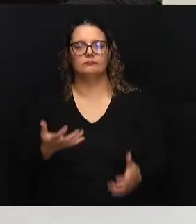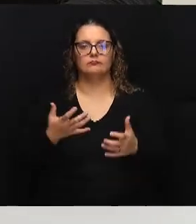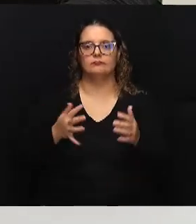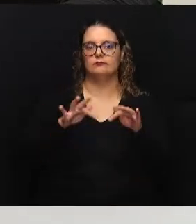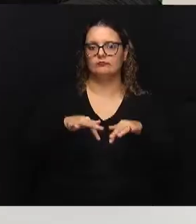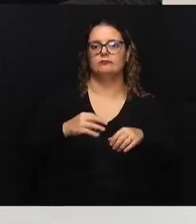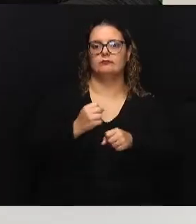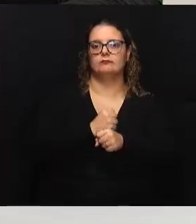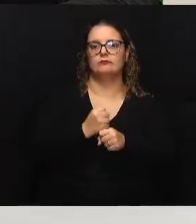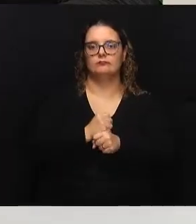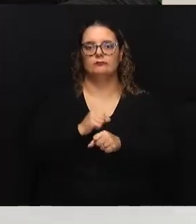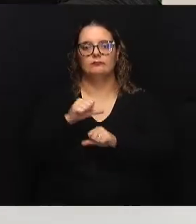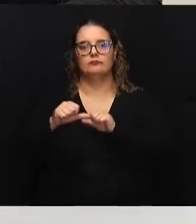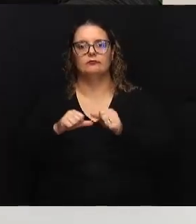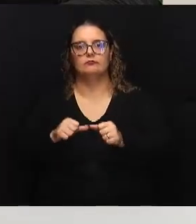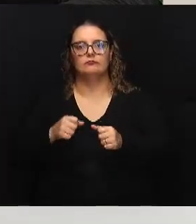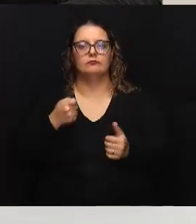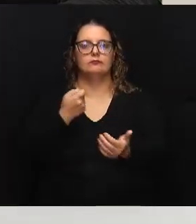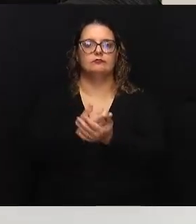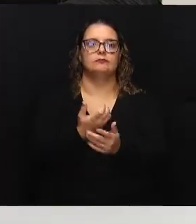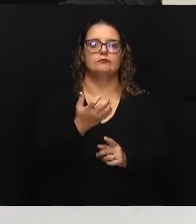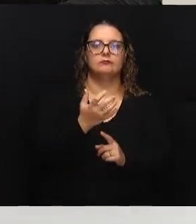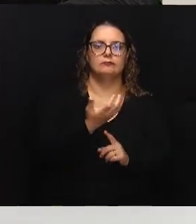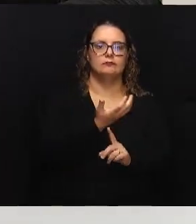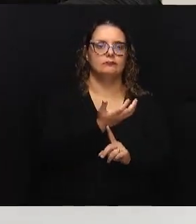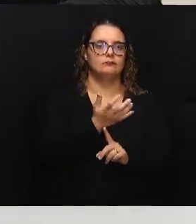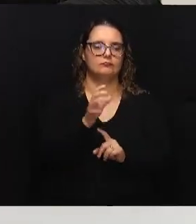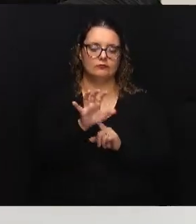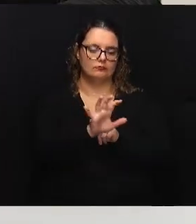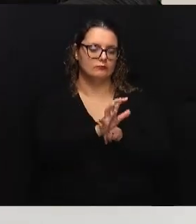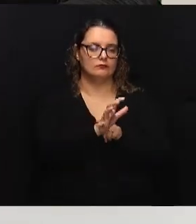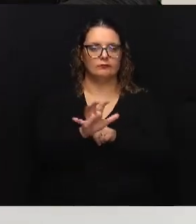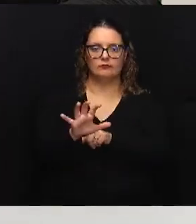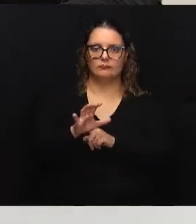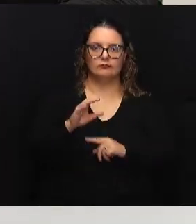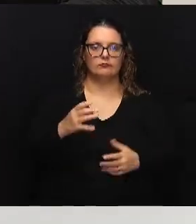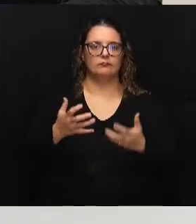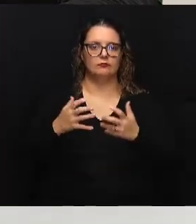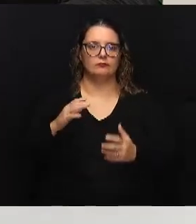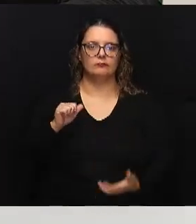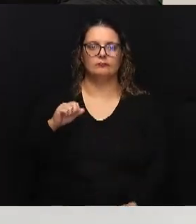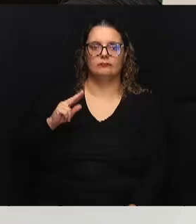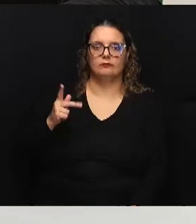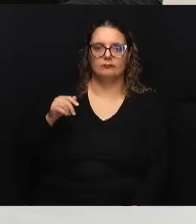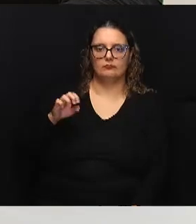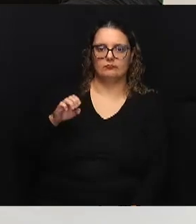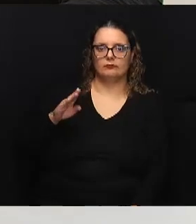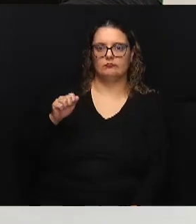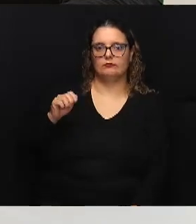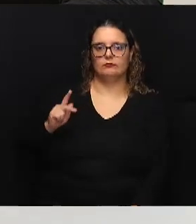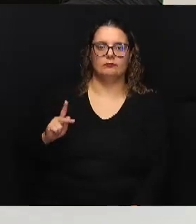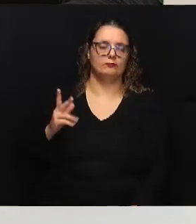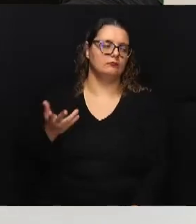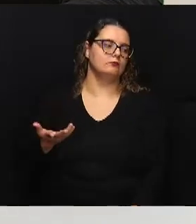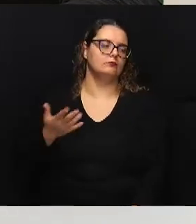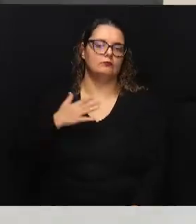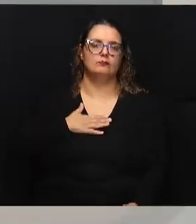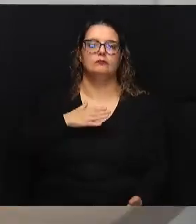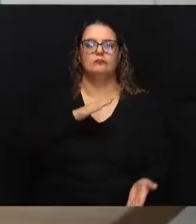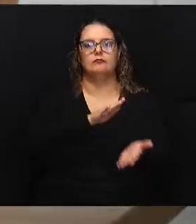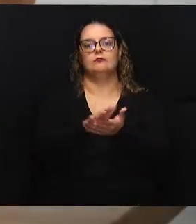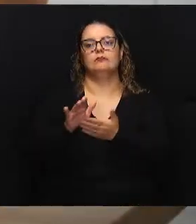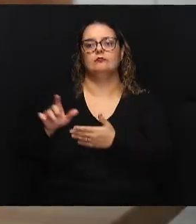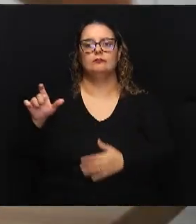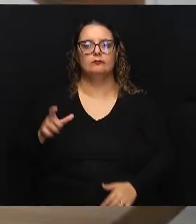ano trocar e comprar um ventilador. Eu quero ter um cashback, eu quero receber um dinheiro de volta pelos meus gastos no